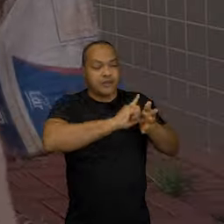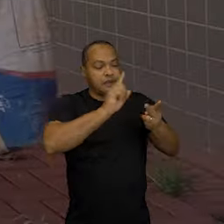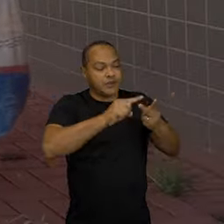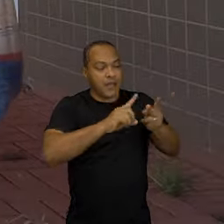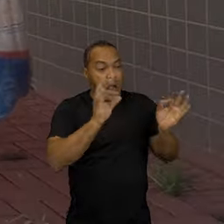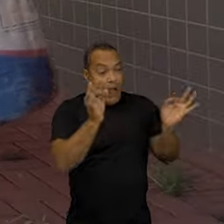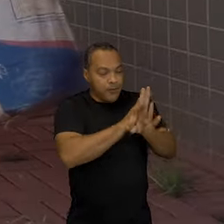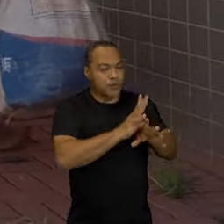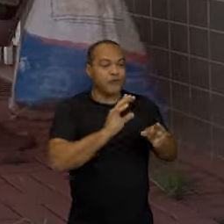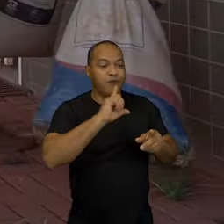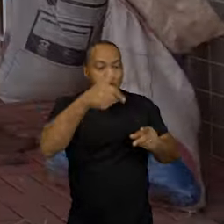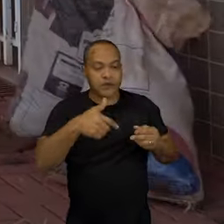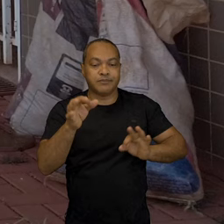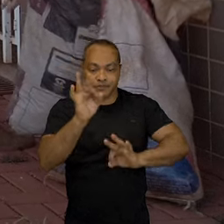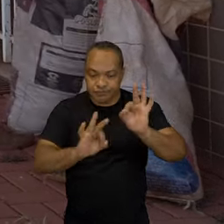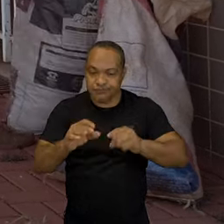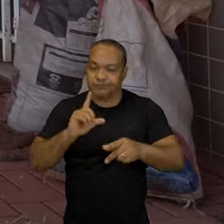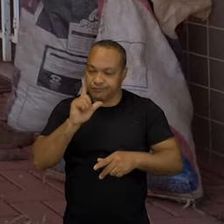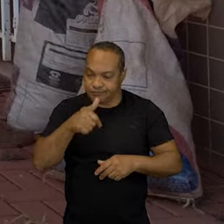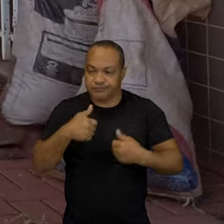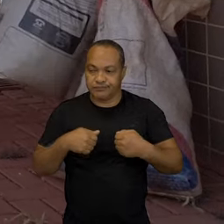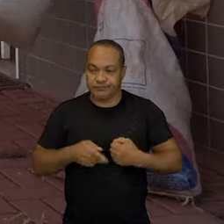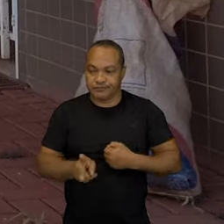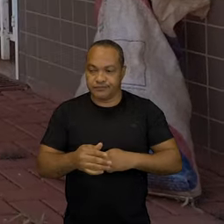depois de você ter esses dados.